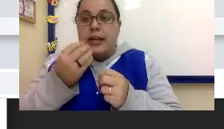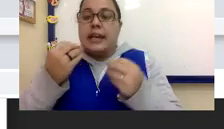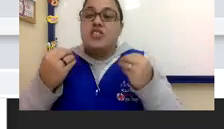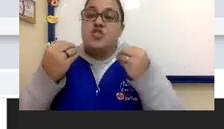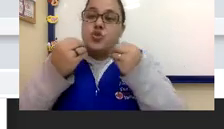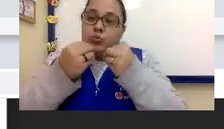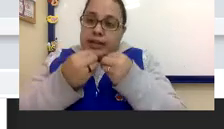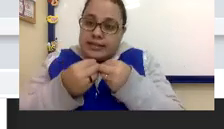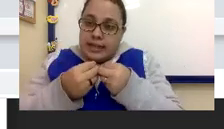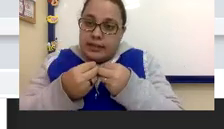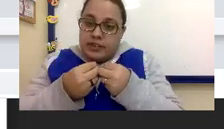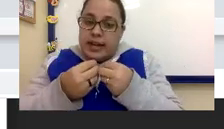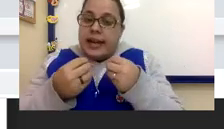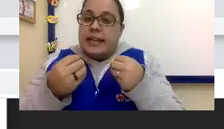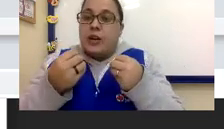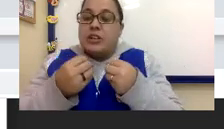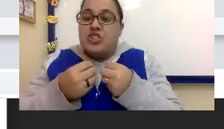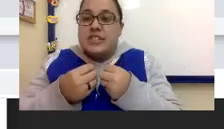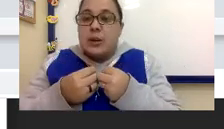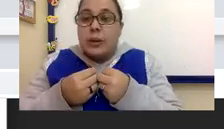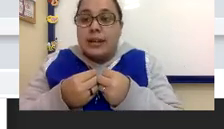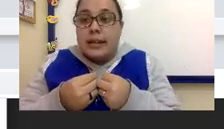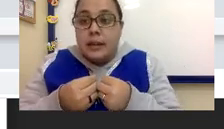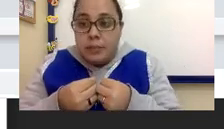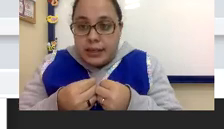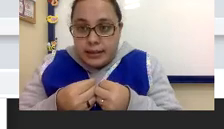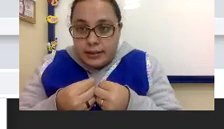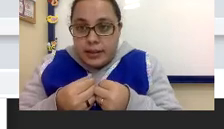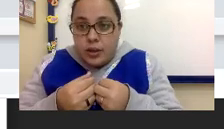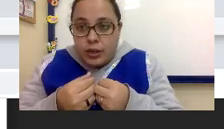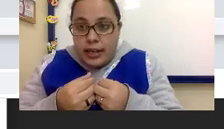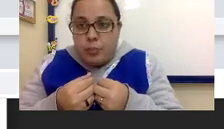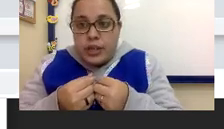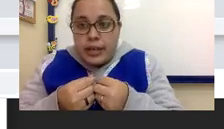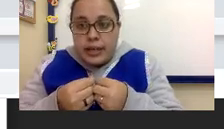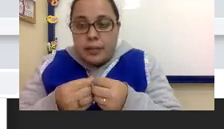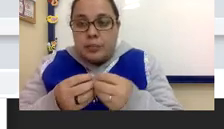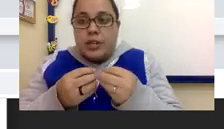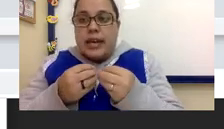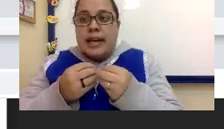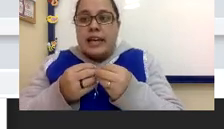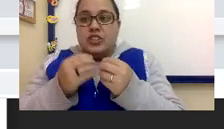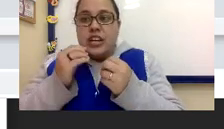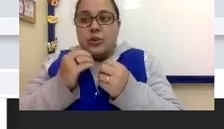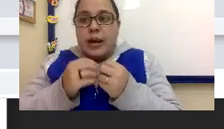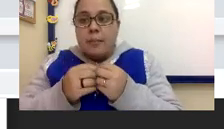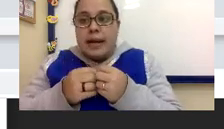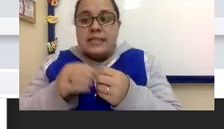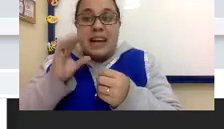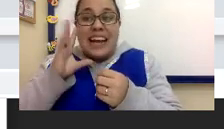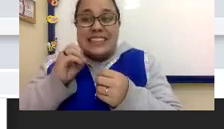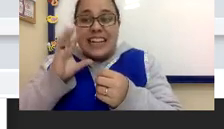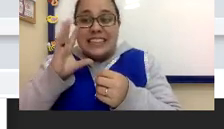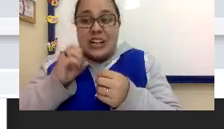boquinha, que ele se junta com a saliva, ele tem uma digestão química, ok? Por que química? Porque aí já não é